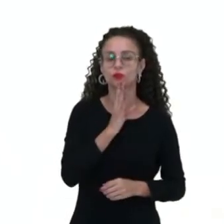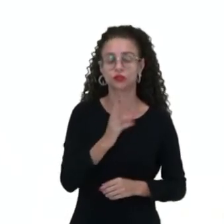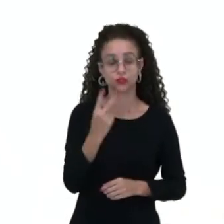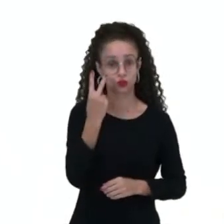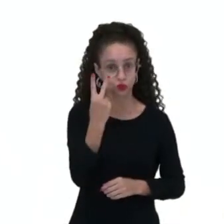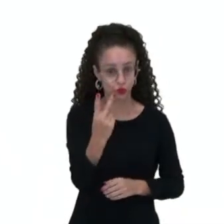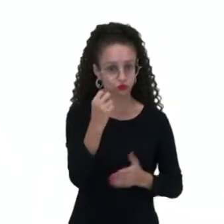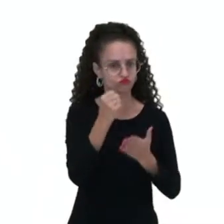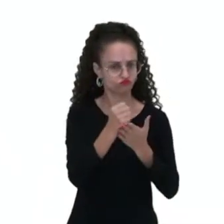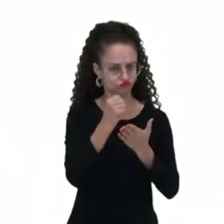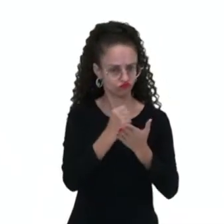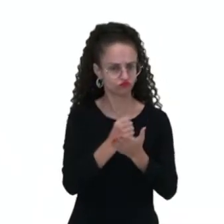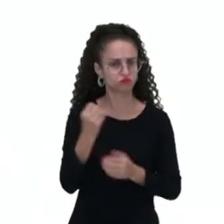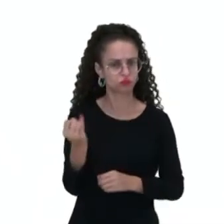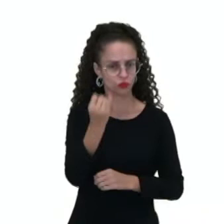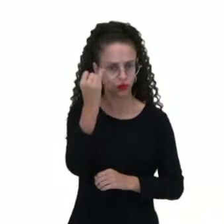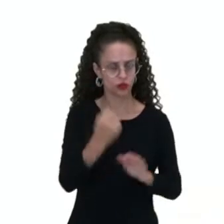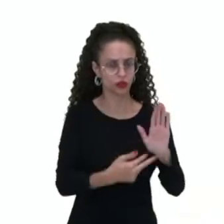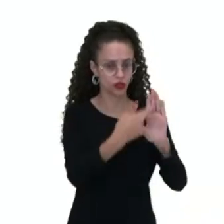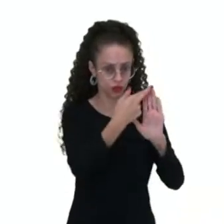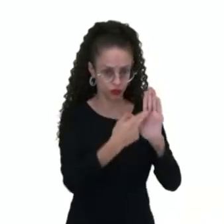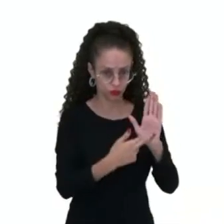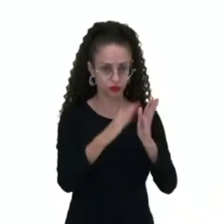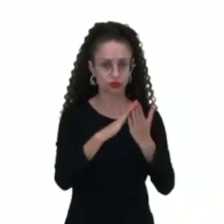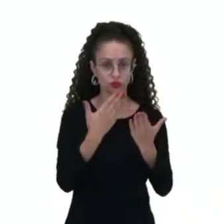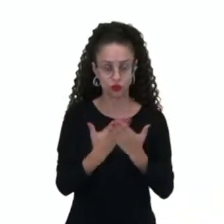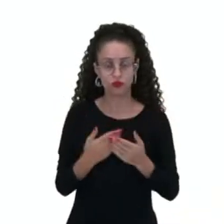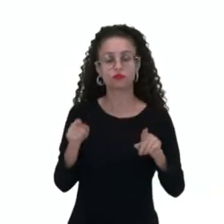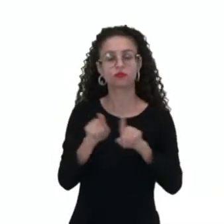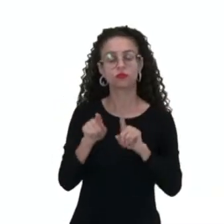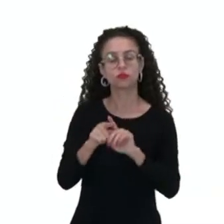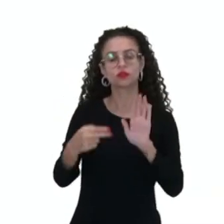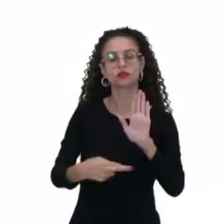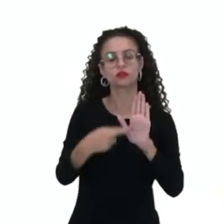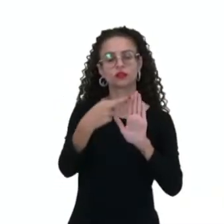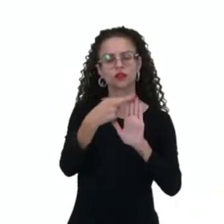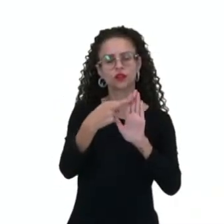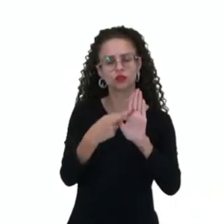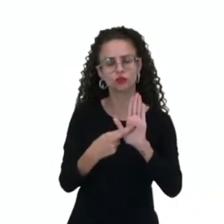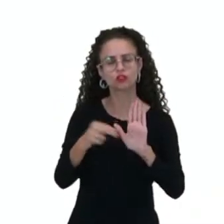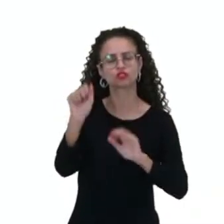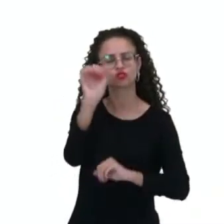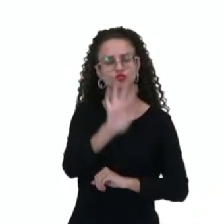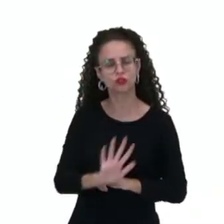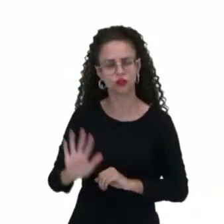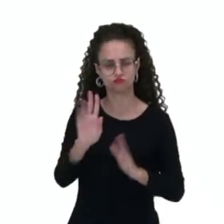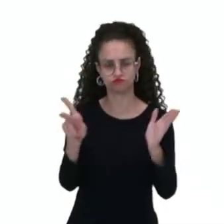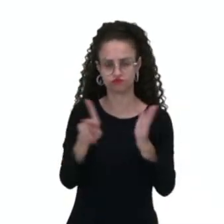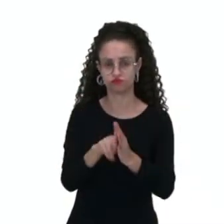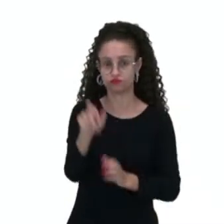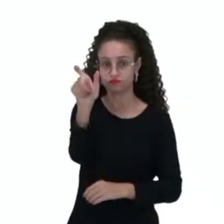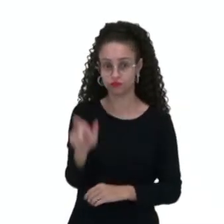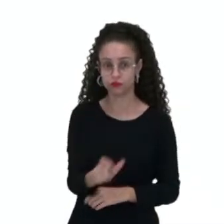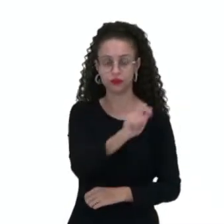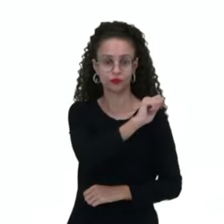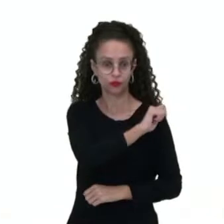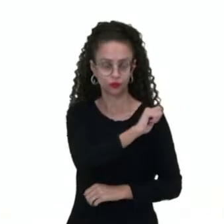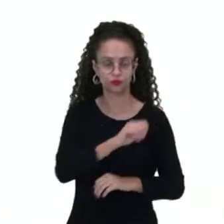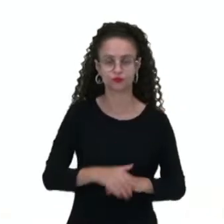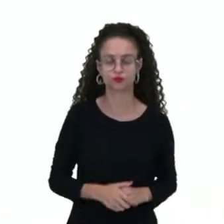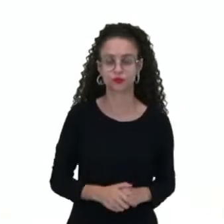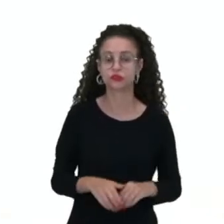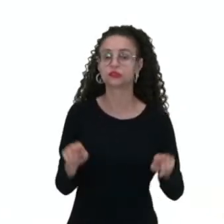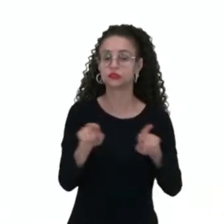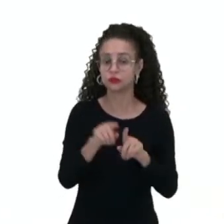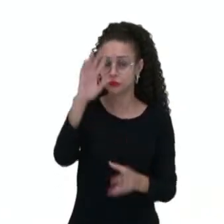muito importantes: o Regimento Escolar e o Regulamento Geral do Aluno. Também vamos